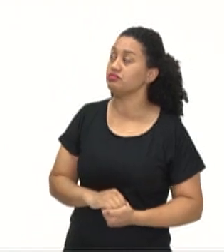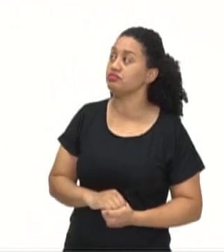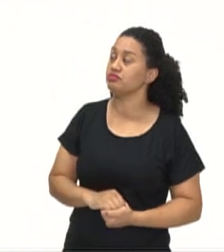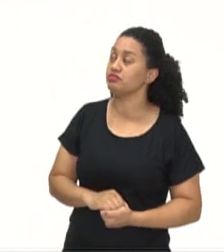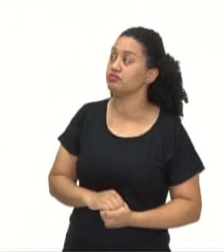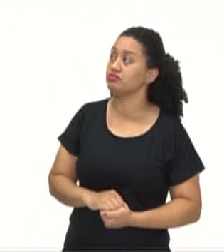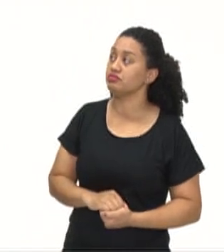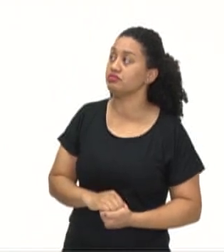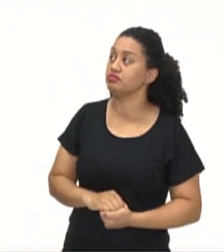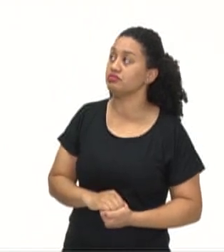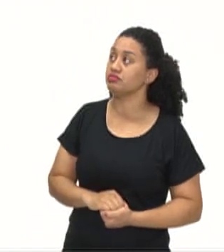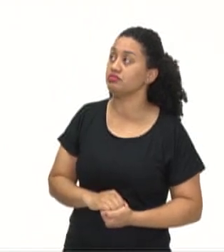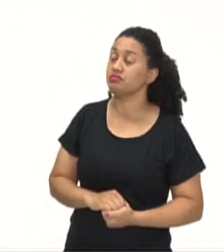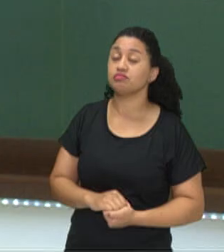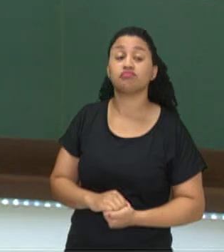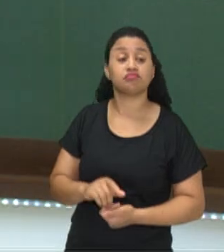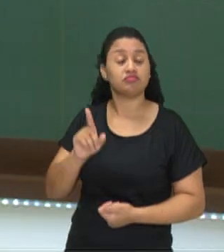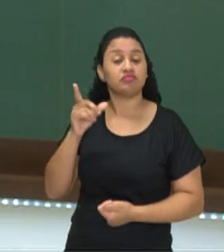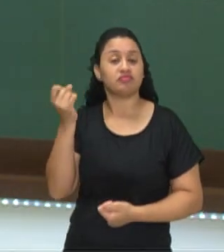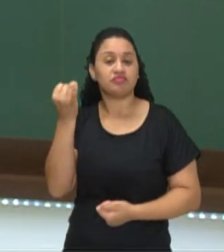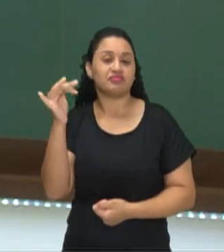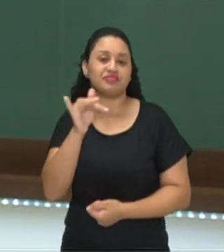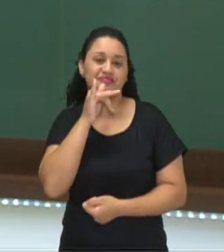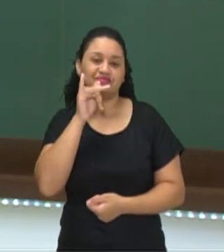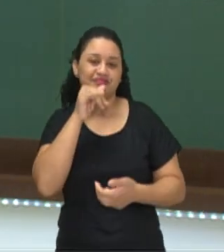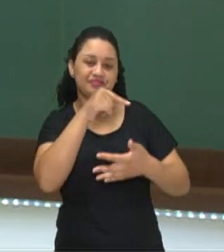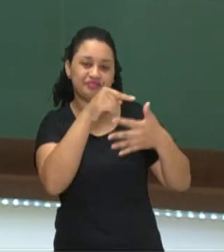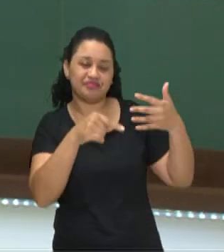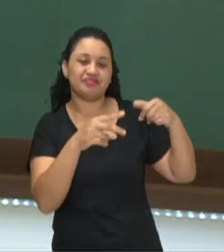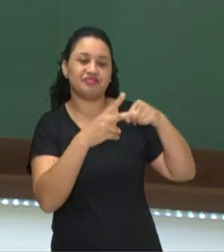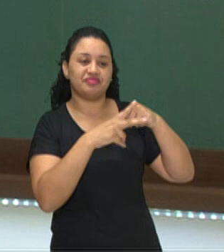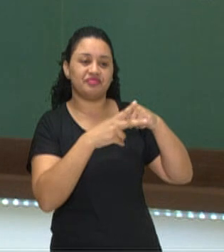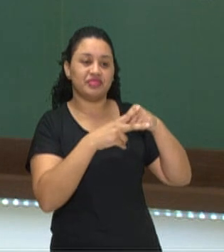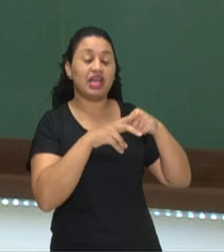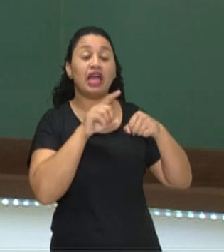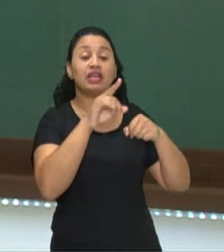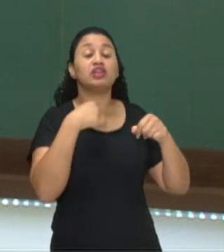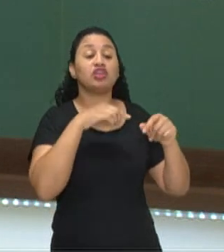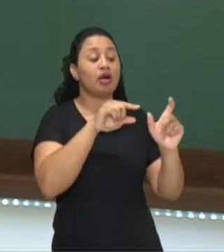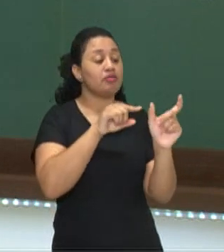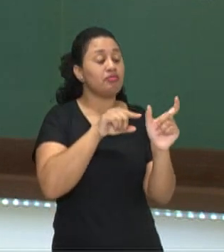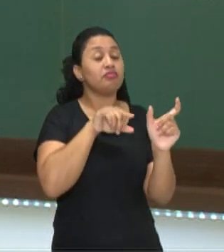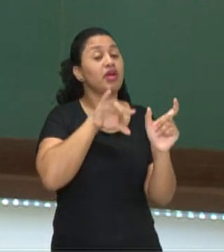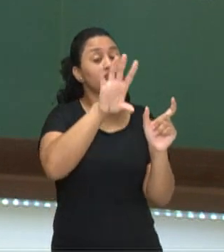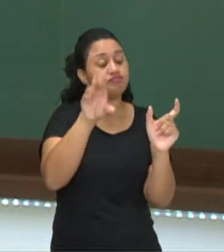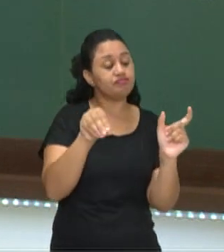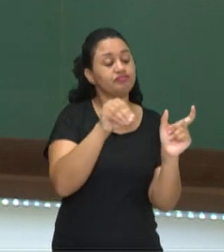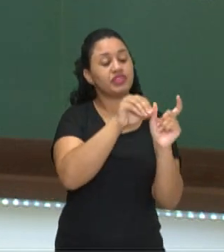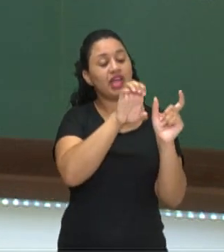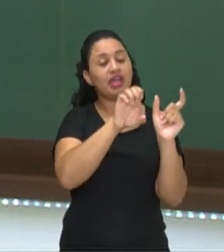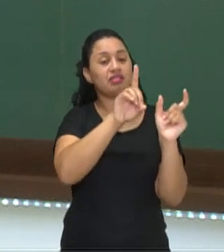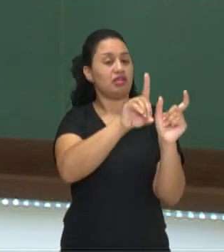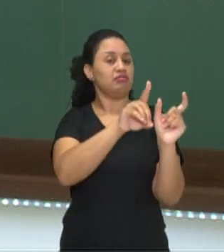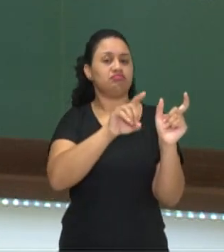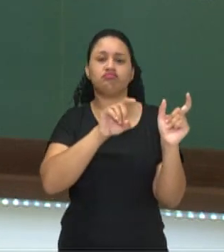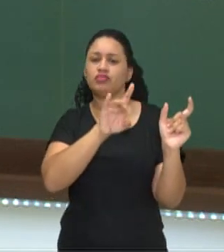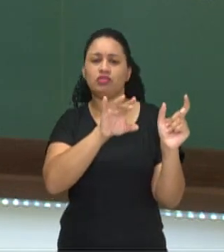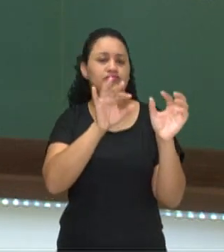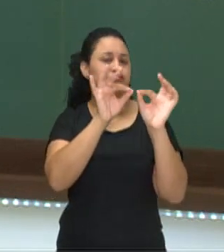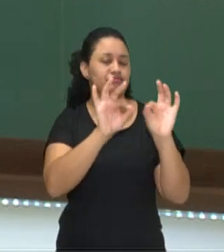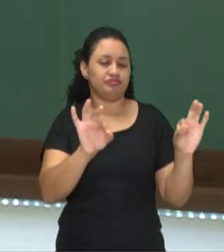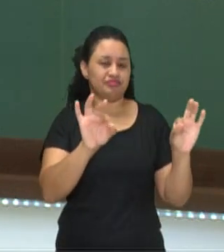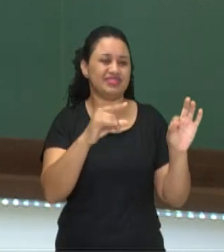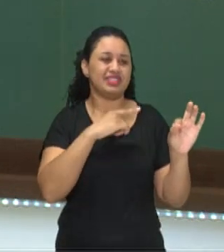cook, cooked. Se o verbo for regular, basta você acrescentar o ed. Pronto. Simples assim.